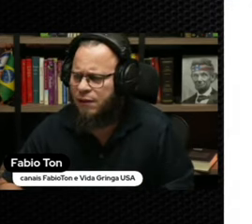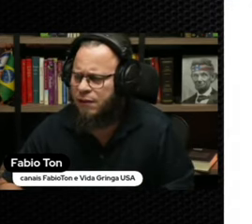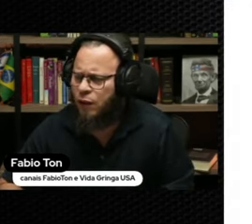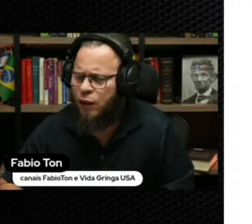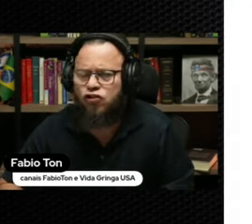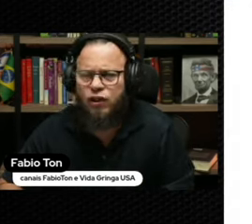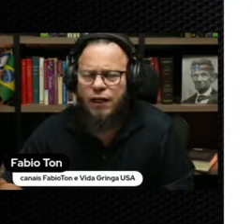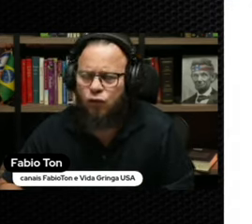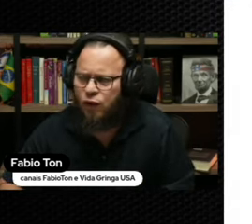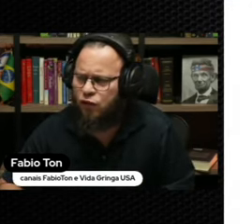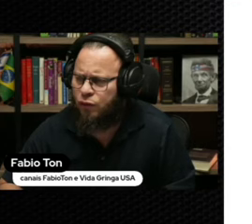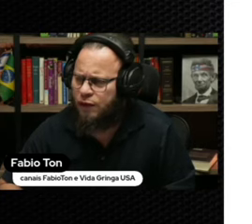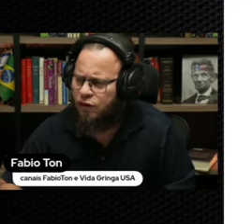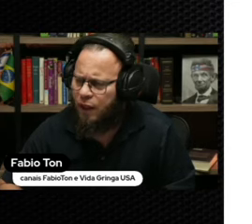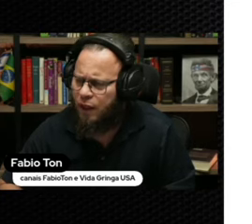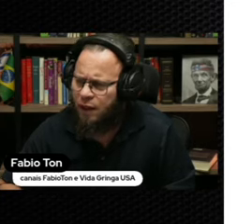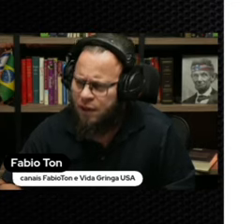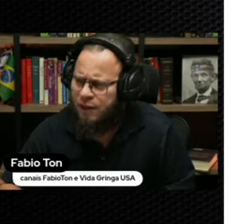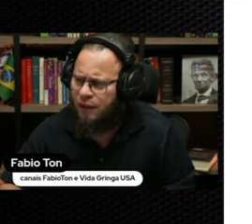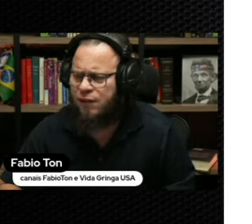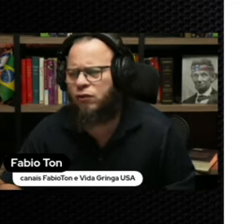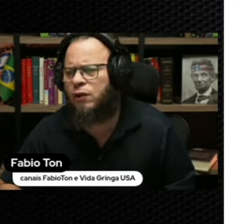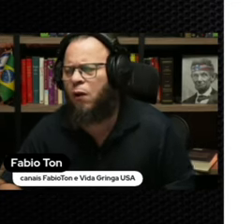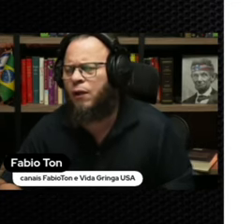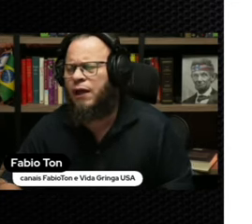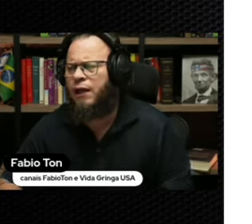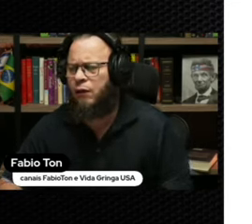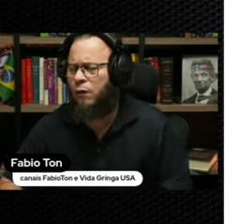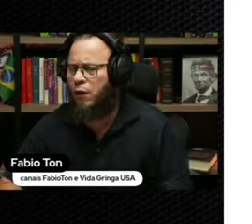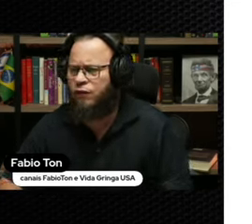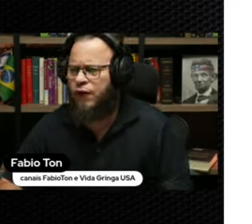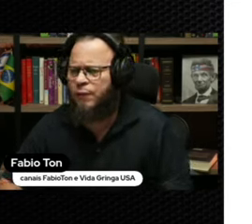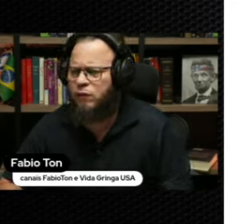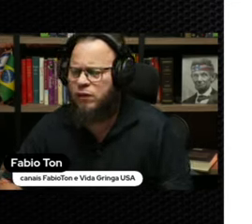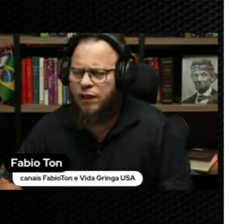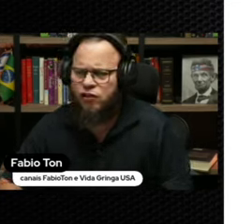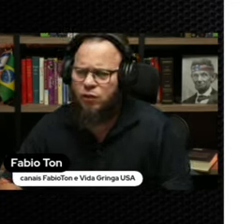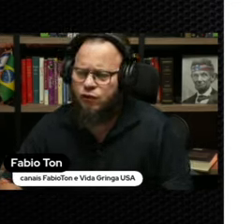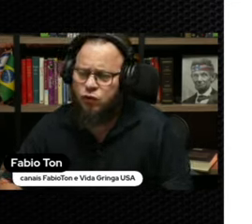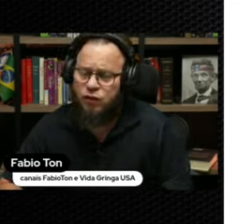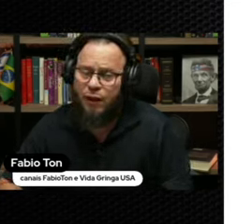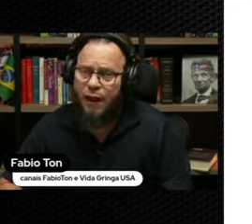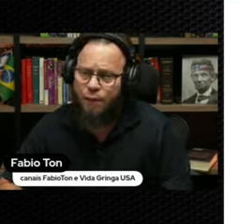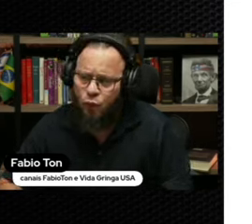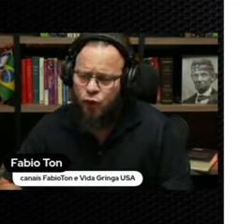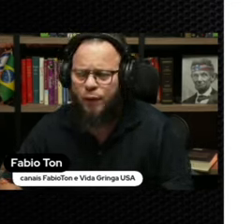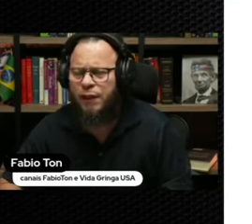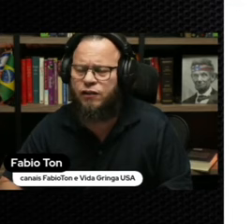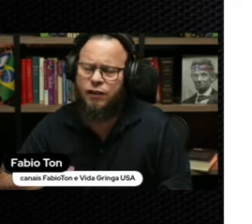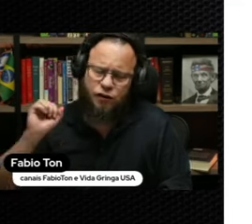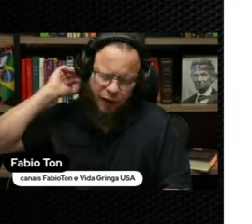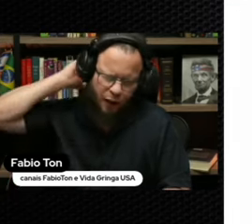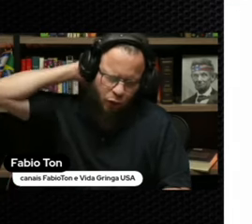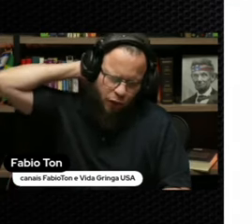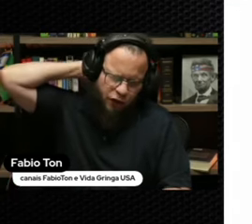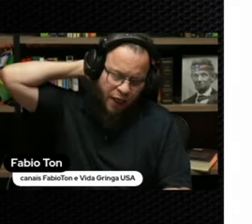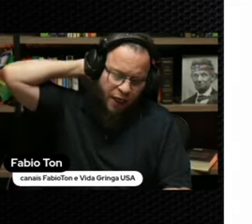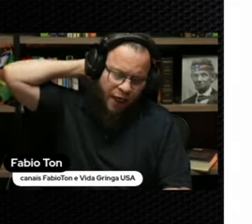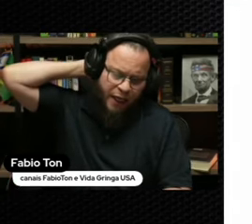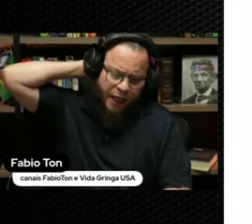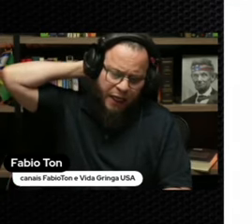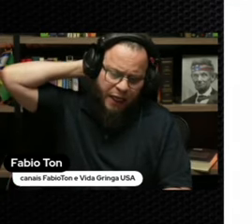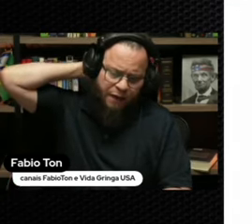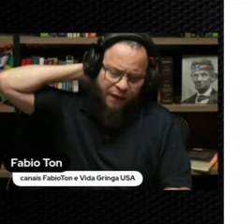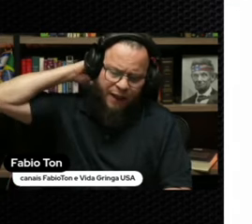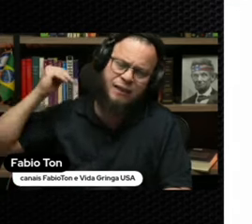que nasceu ali, endireitou as coisas, né? Sensacional. Então, eu já falei para vocês que nós vamos trabalhar muito para eleger esses senadores